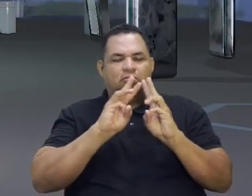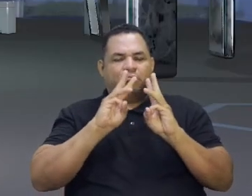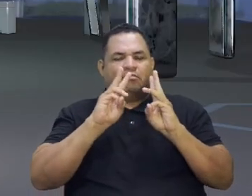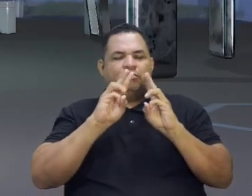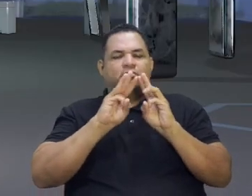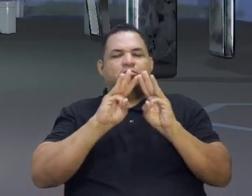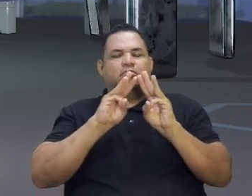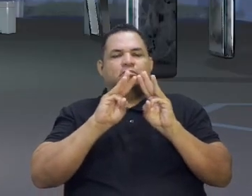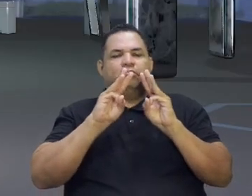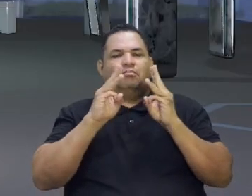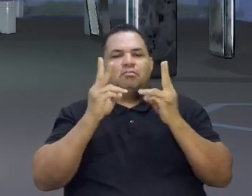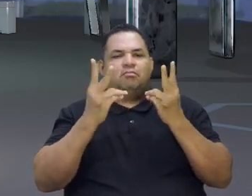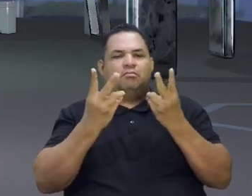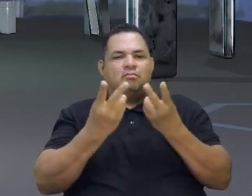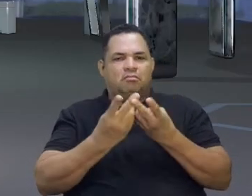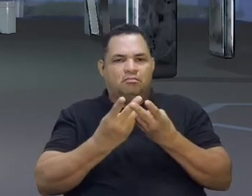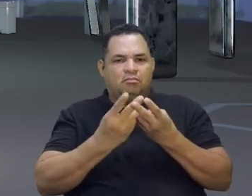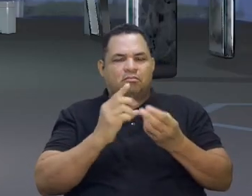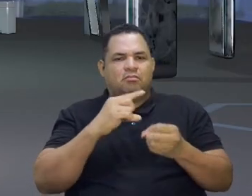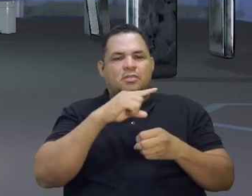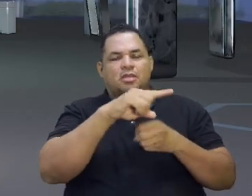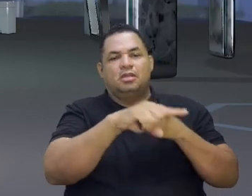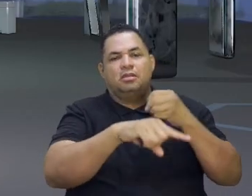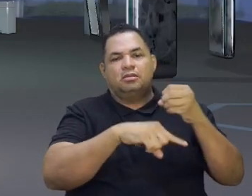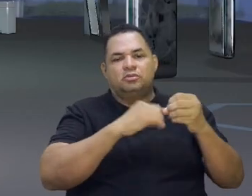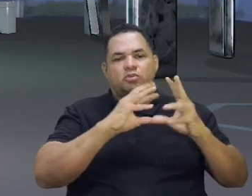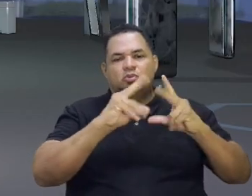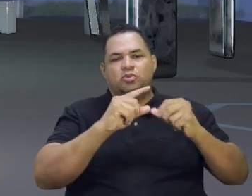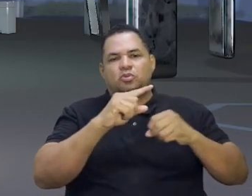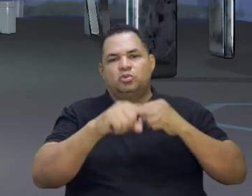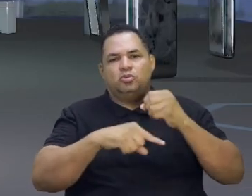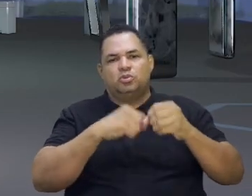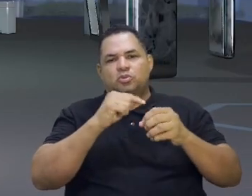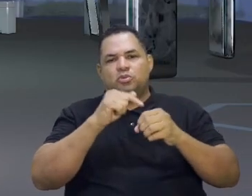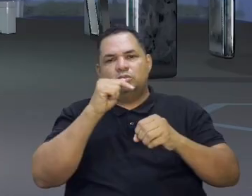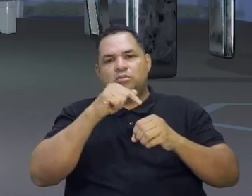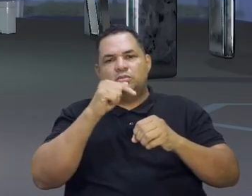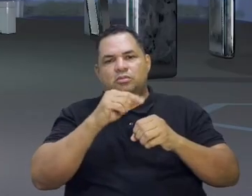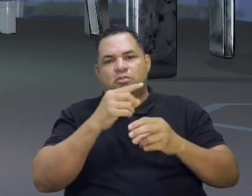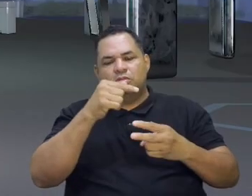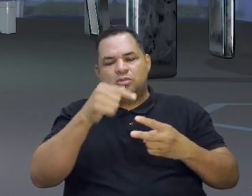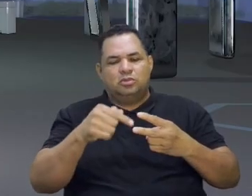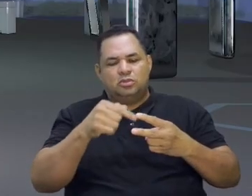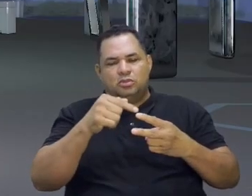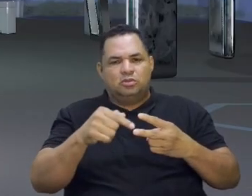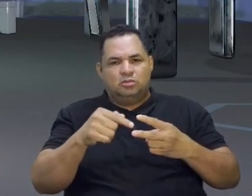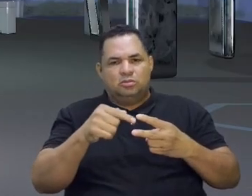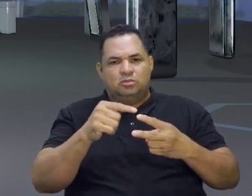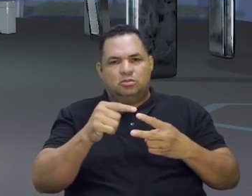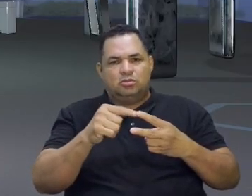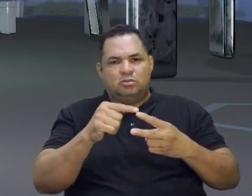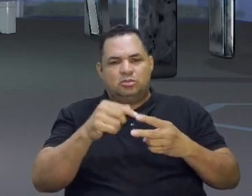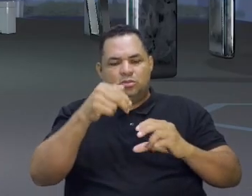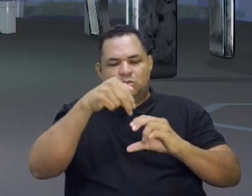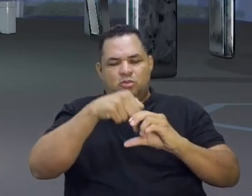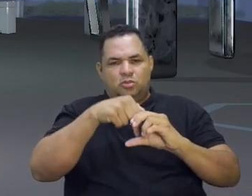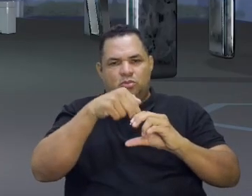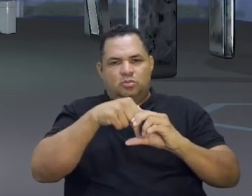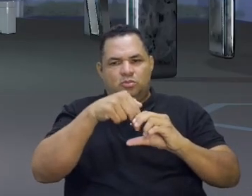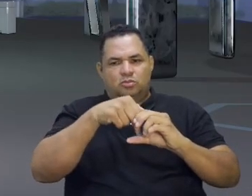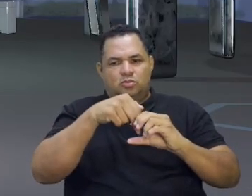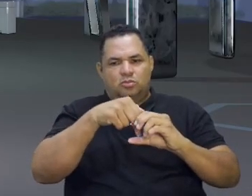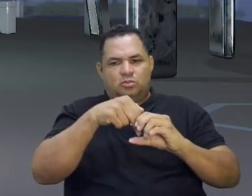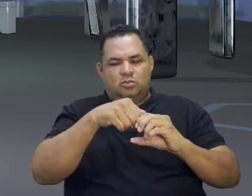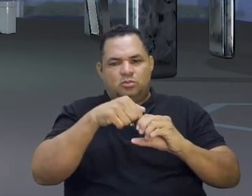Toda a matéria é composta por átomos e todos os átomos são compostos por duas regiões. O núcleo,